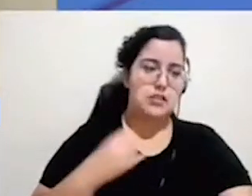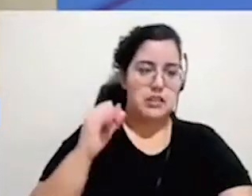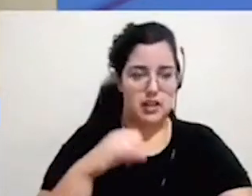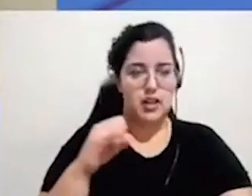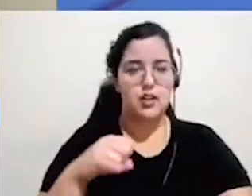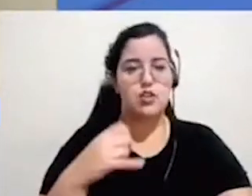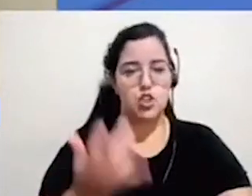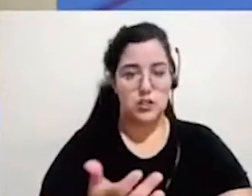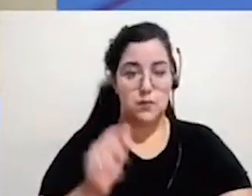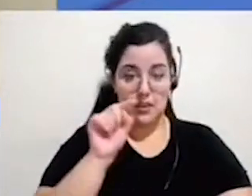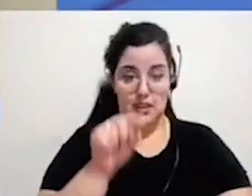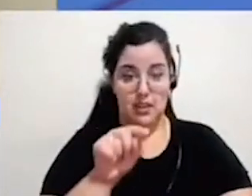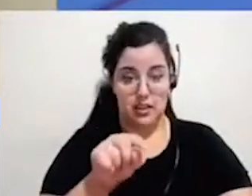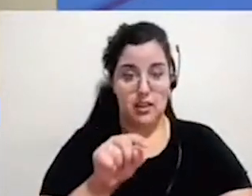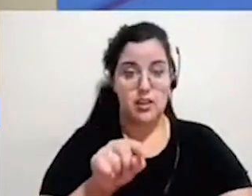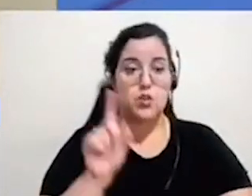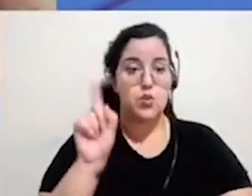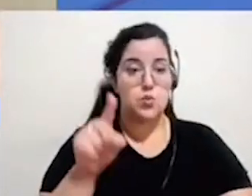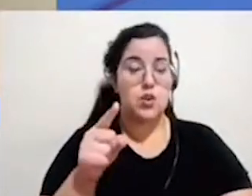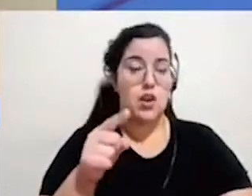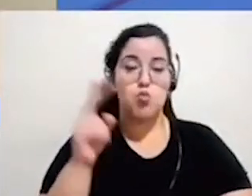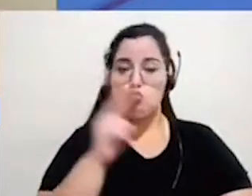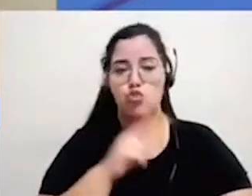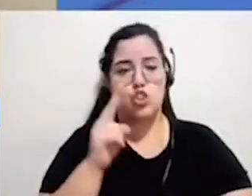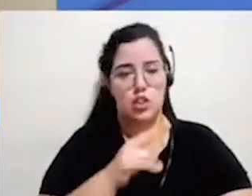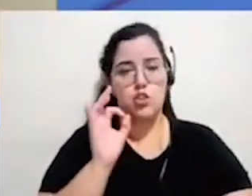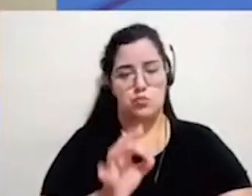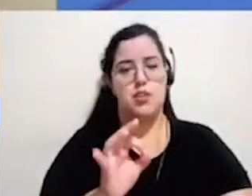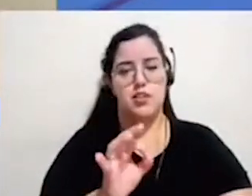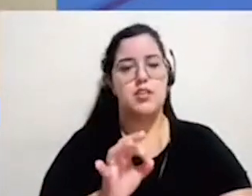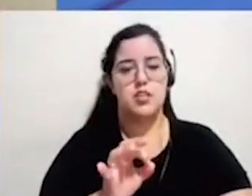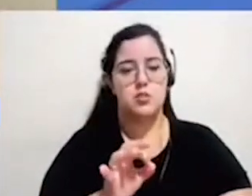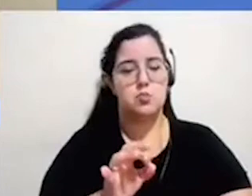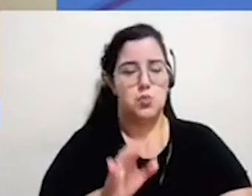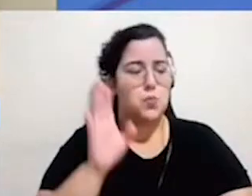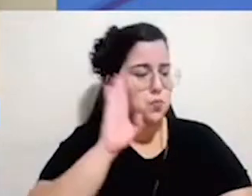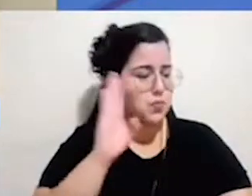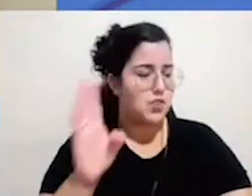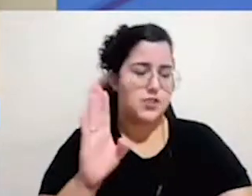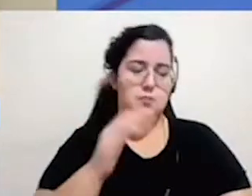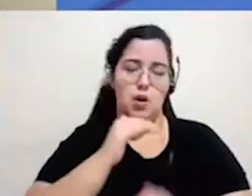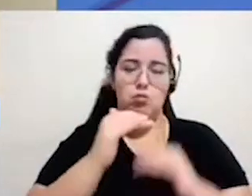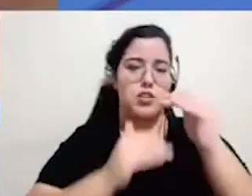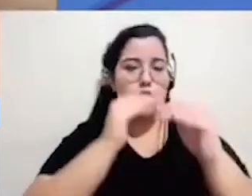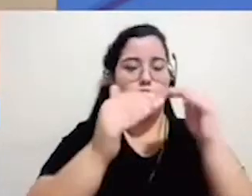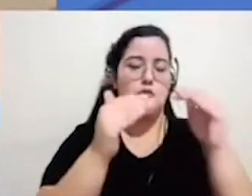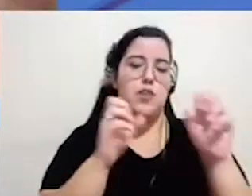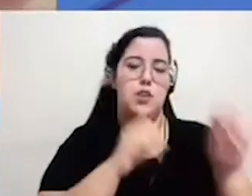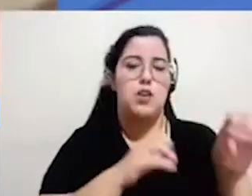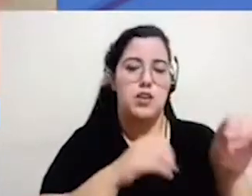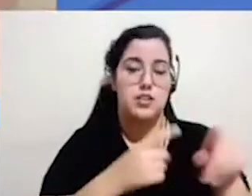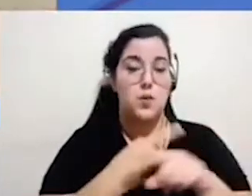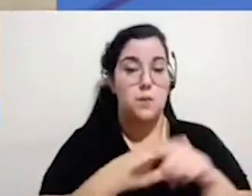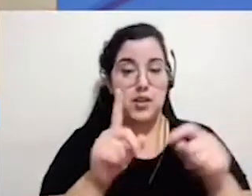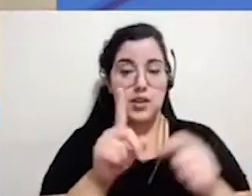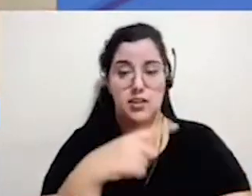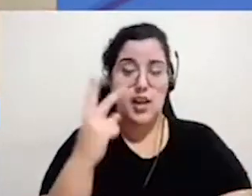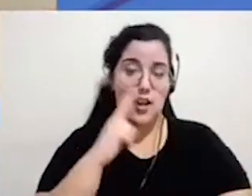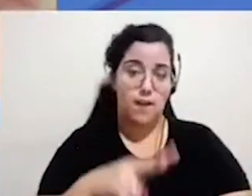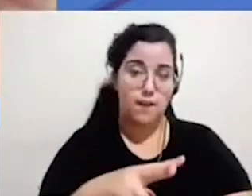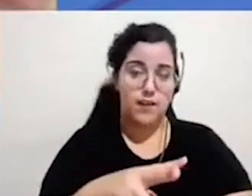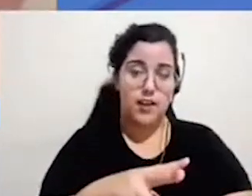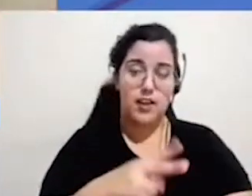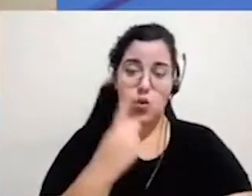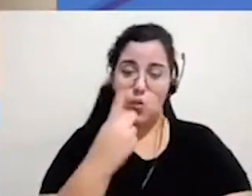esta é, assim, é urgente, urgentíssimo que seja uma prioridade. Agora, quando a gente vai olhar, se você der um zoom